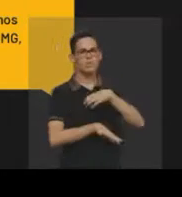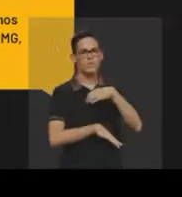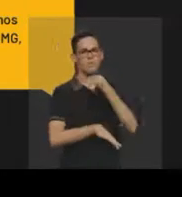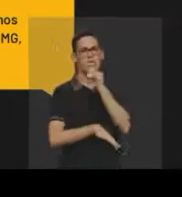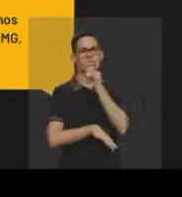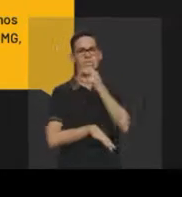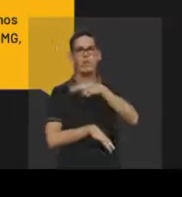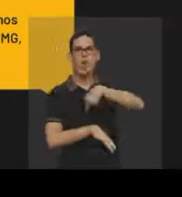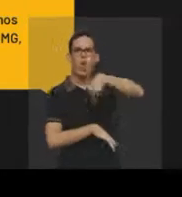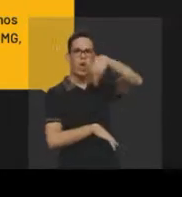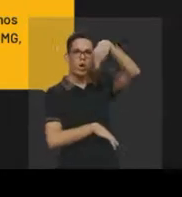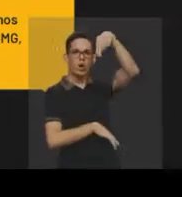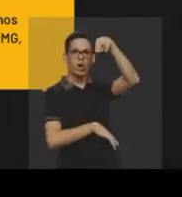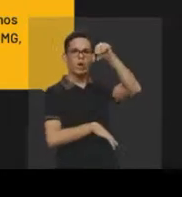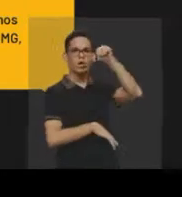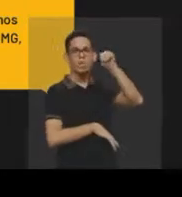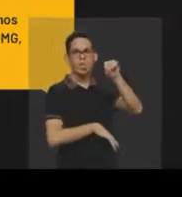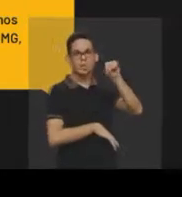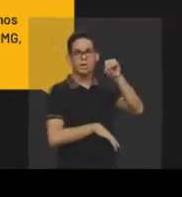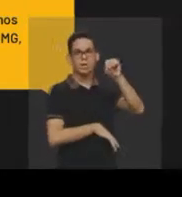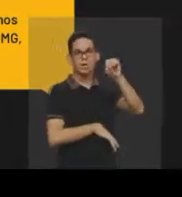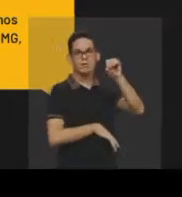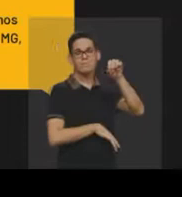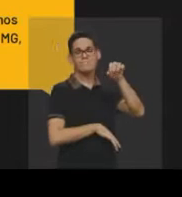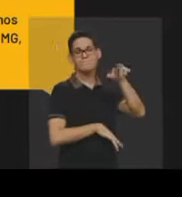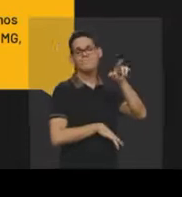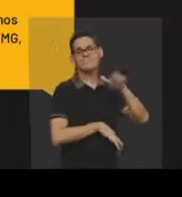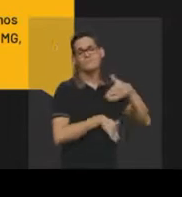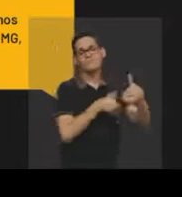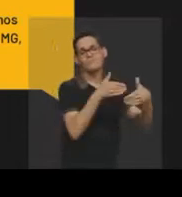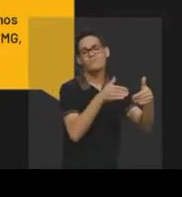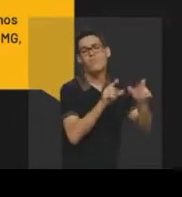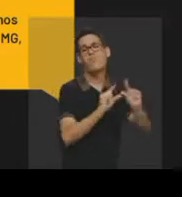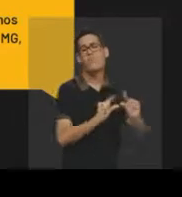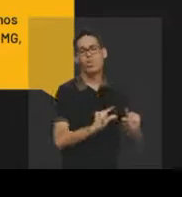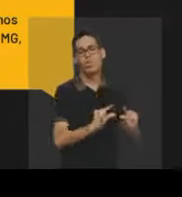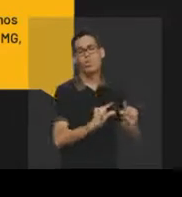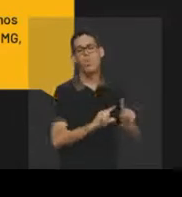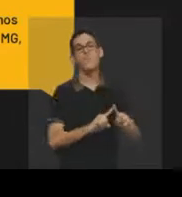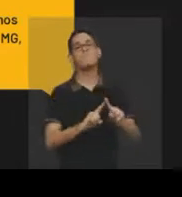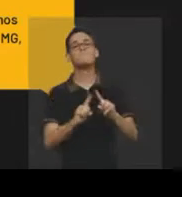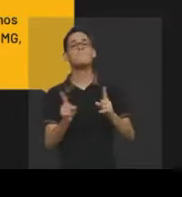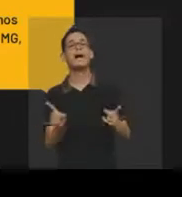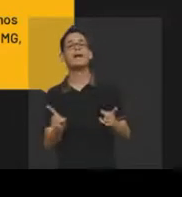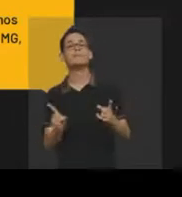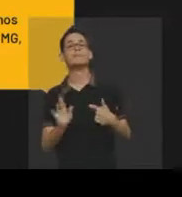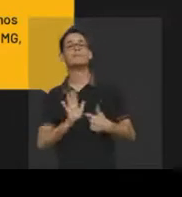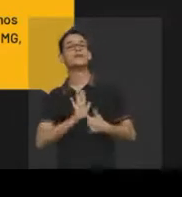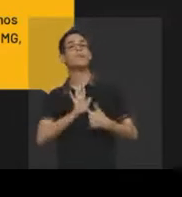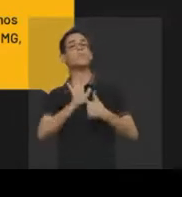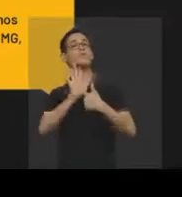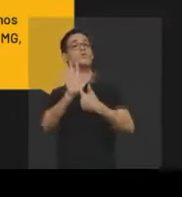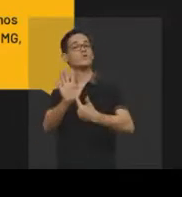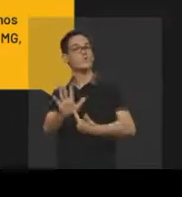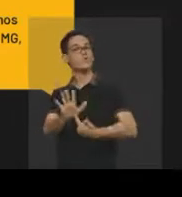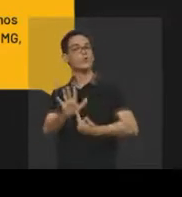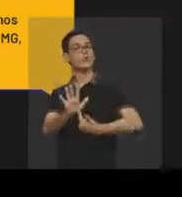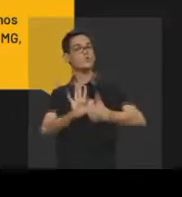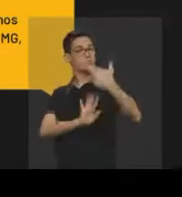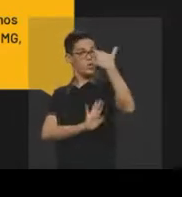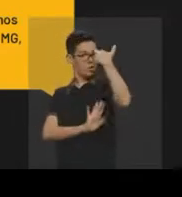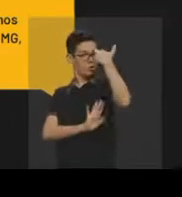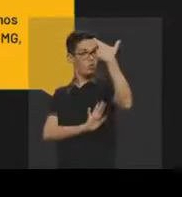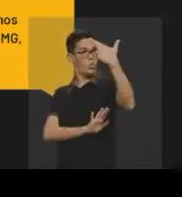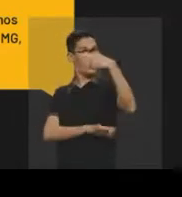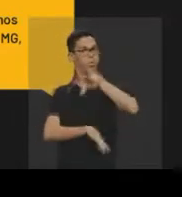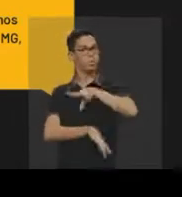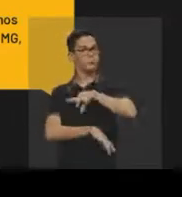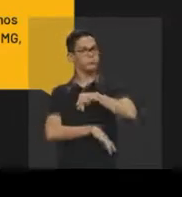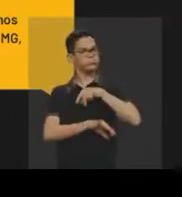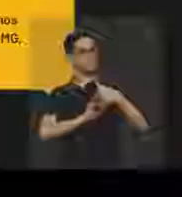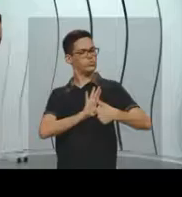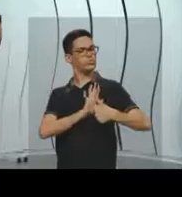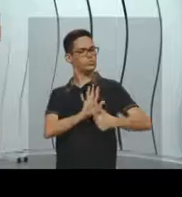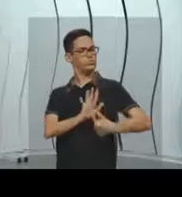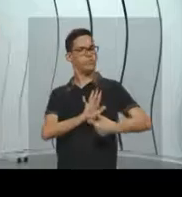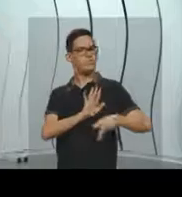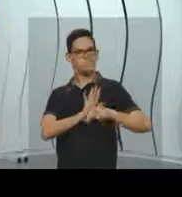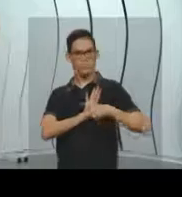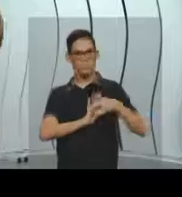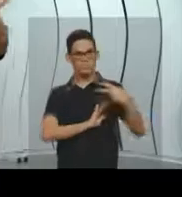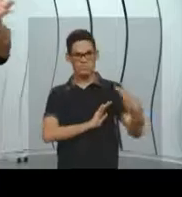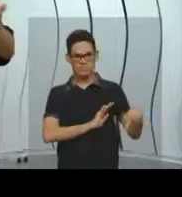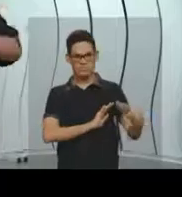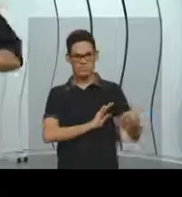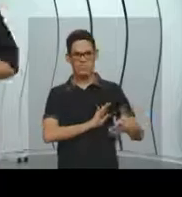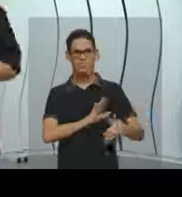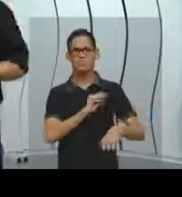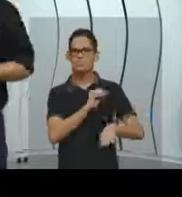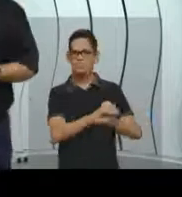Nordeste resultados bem mais discretos, mas serviu para o propósito de Portugal, que era para mostrar a ocupação, né? Que ali tinha